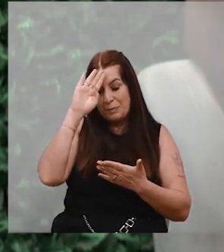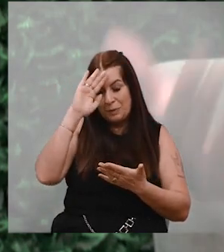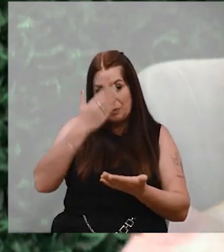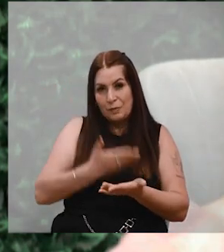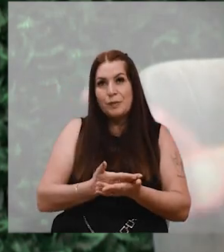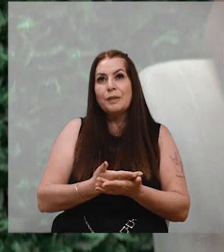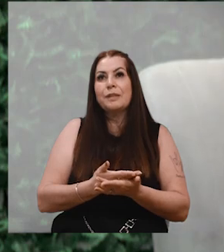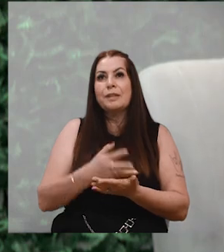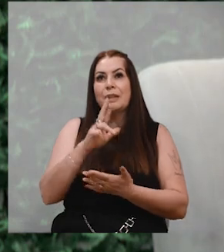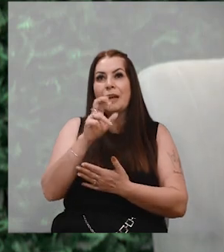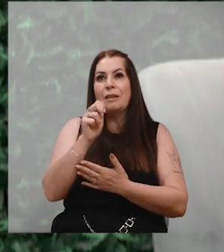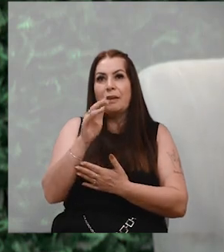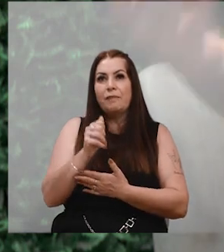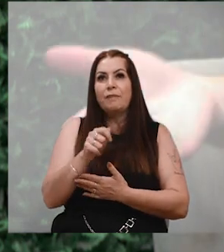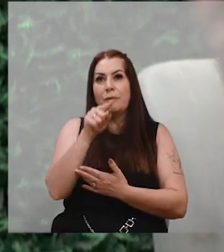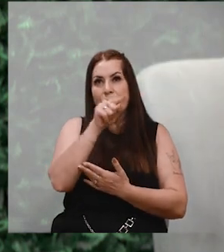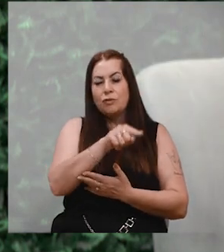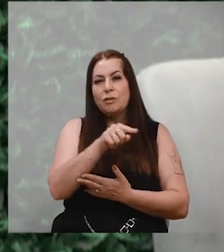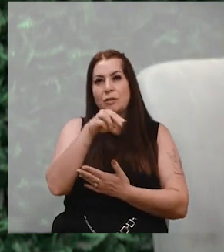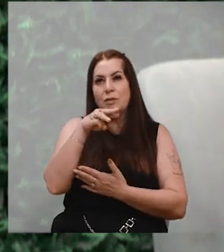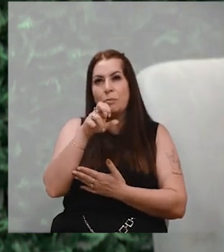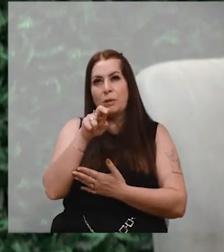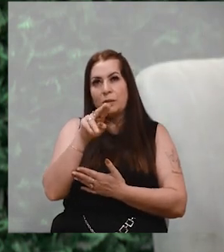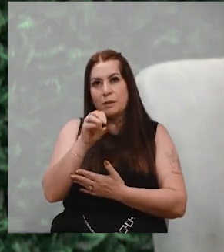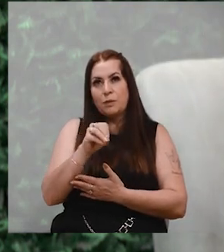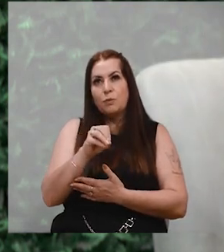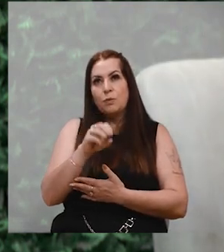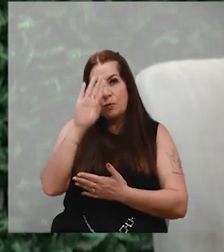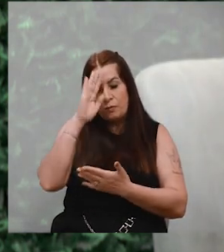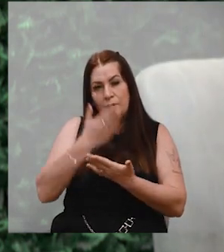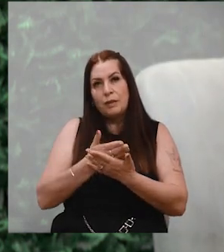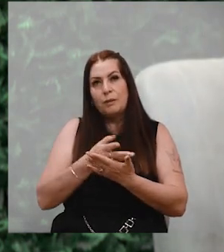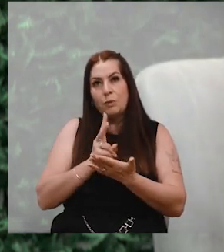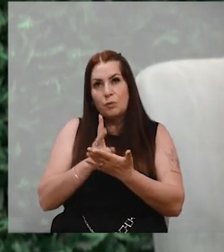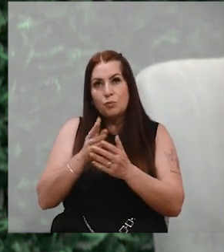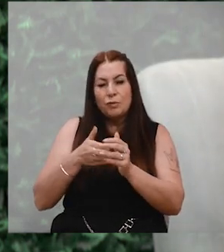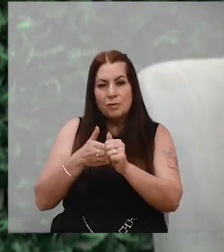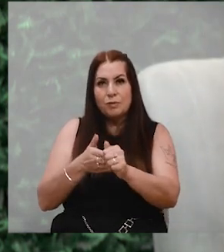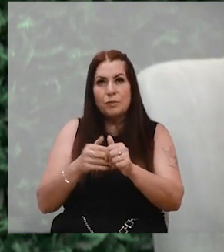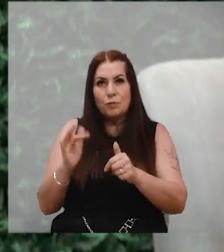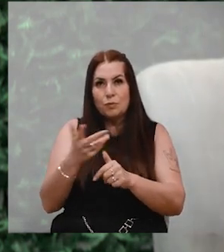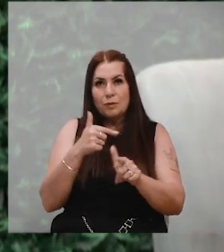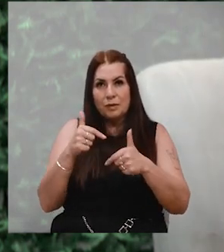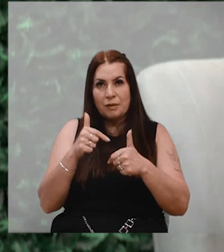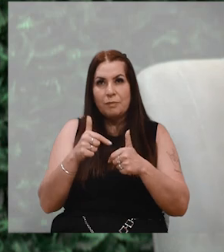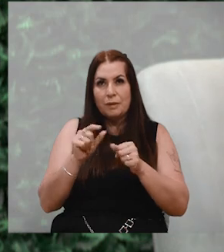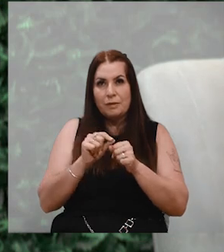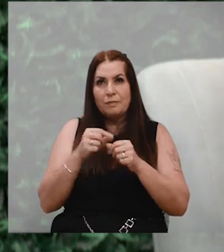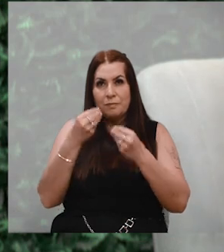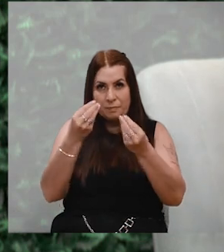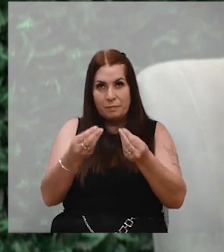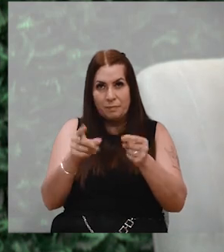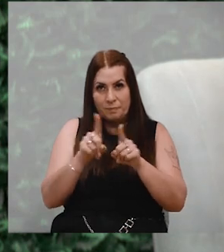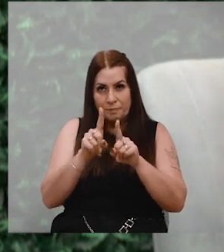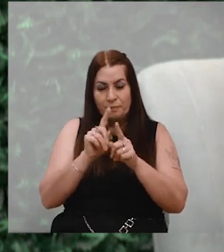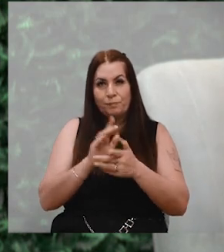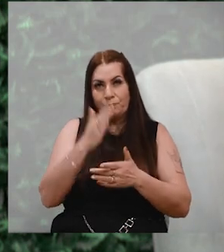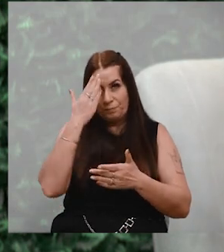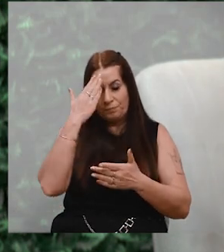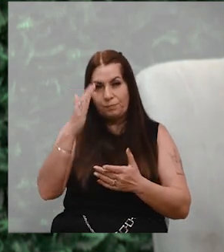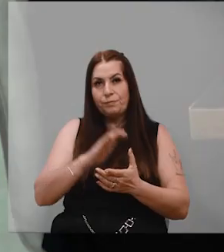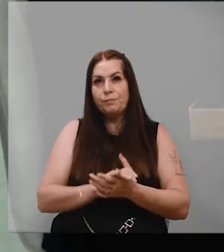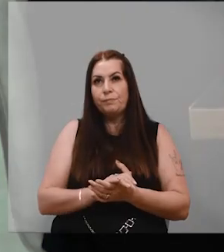pela confiança, Rafa, a tia, ao Marcelo, que confiaram na gente para a gente poder conduzir todos esses trabalhos que foram entregues